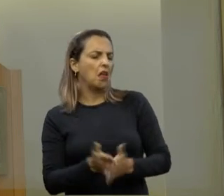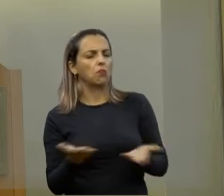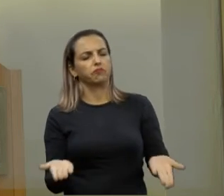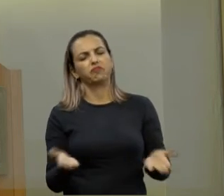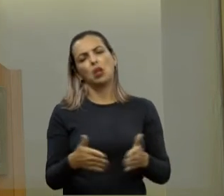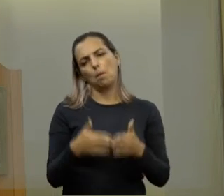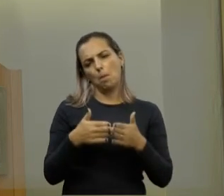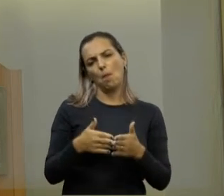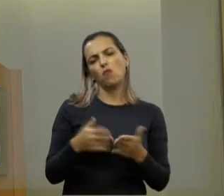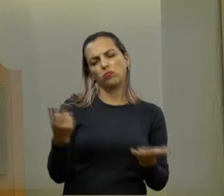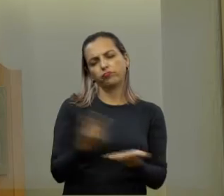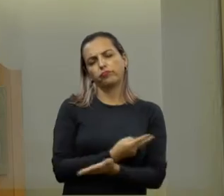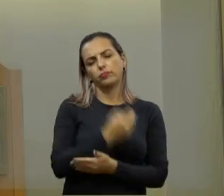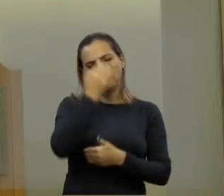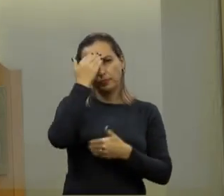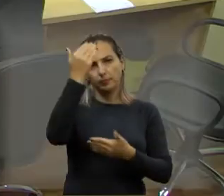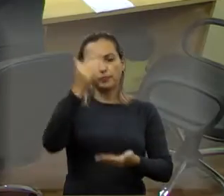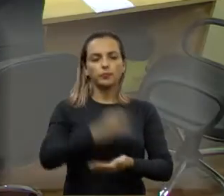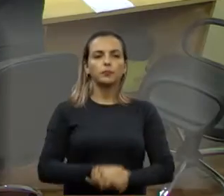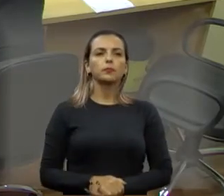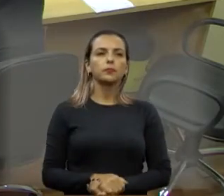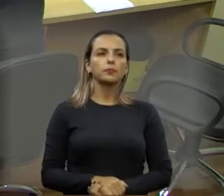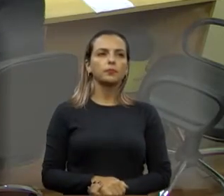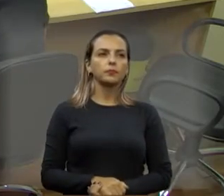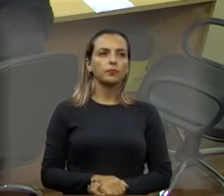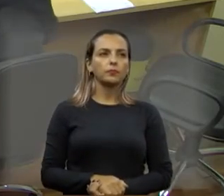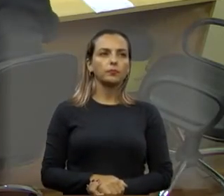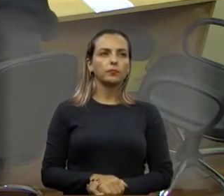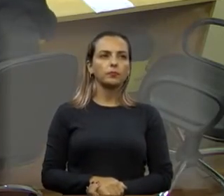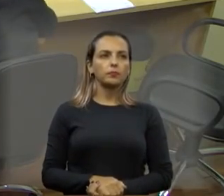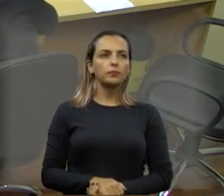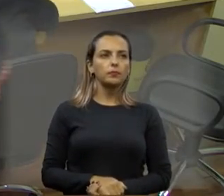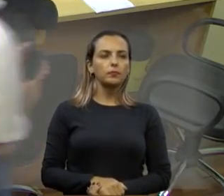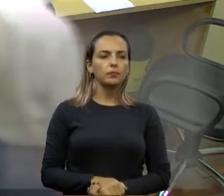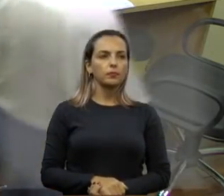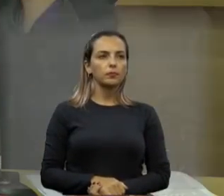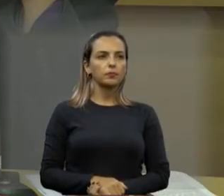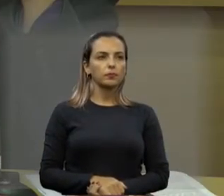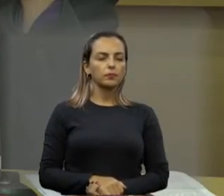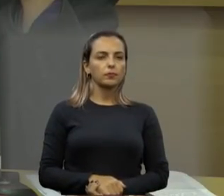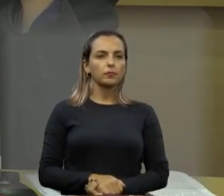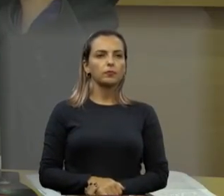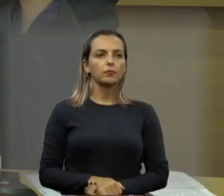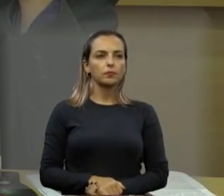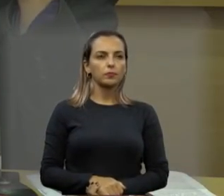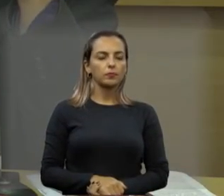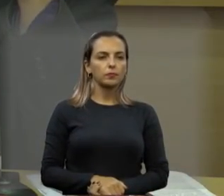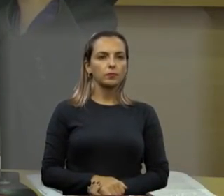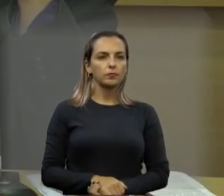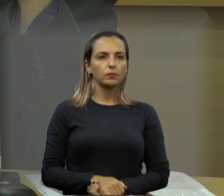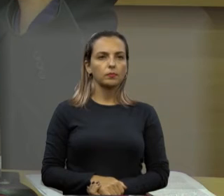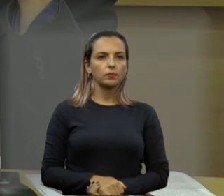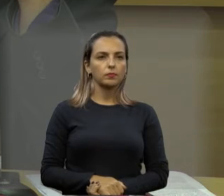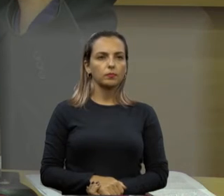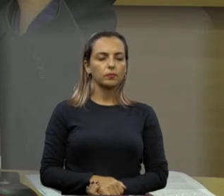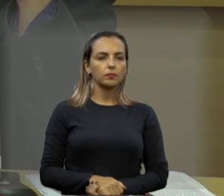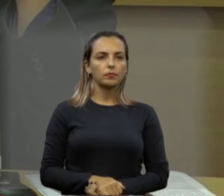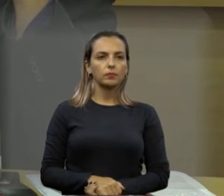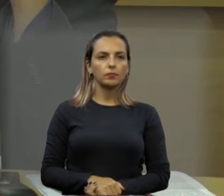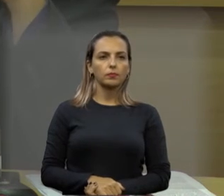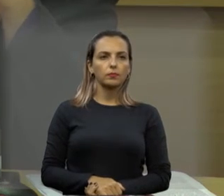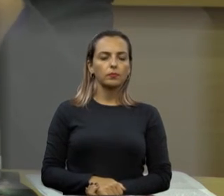poupe por favor muito obrigado para dentro E aí e obrigado Vereda BA